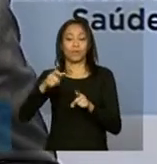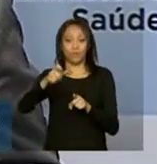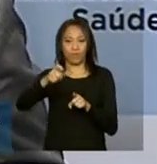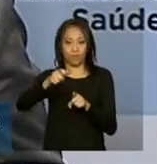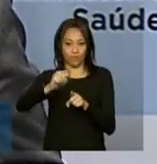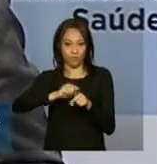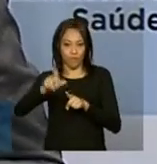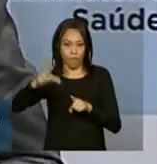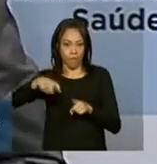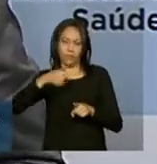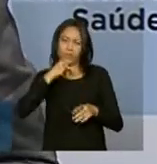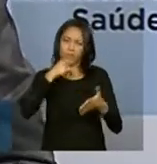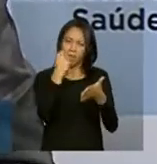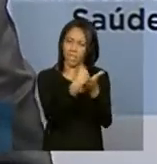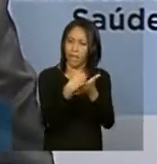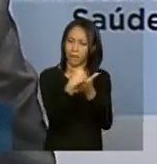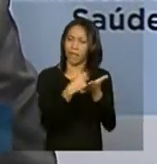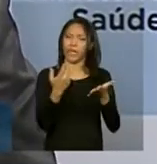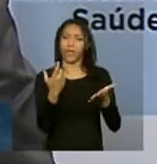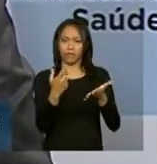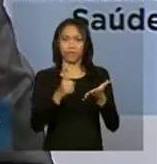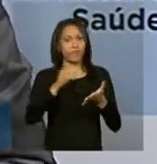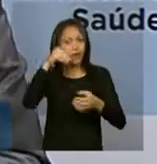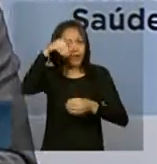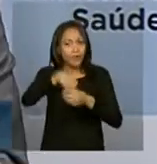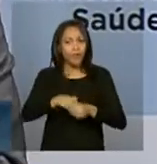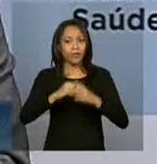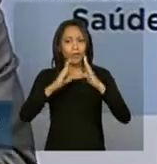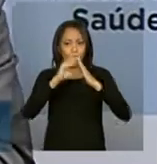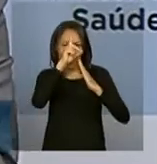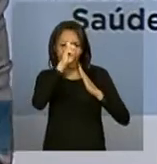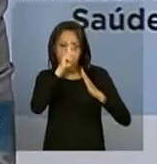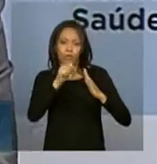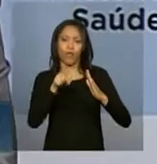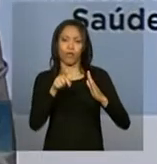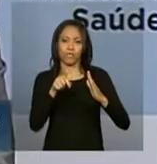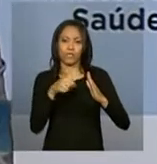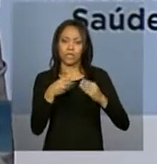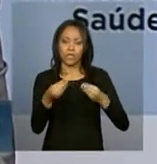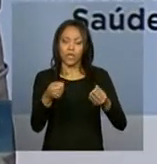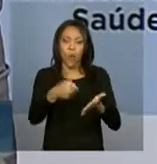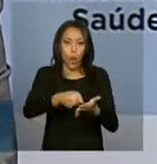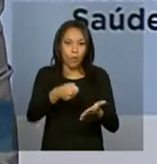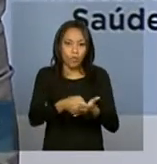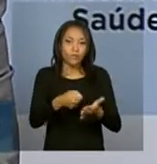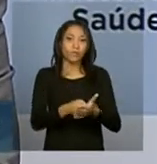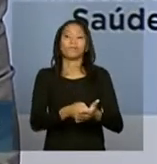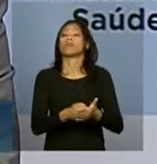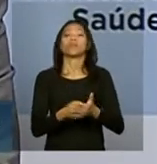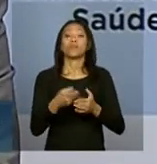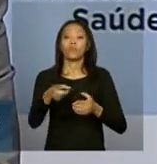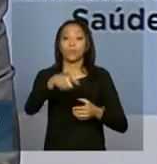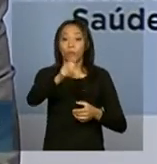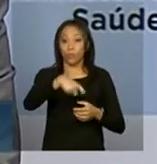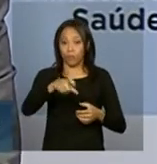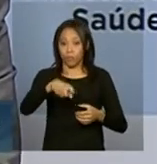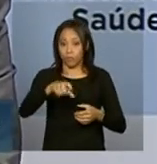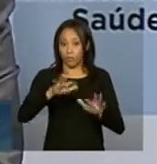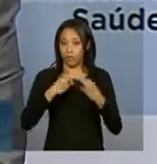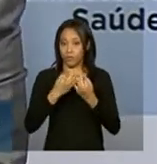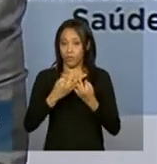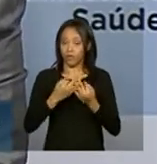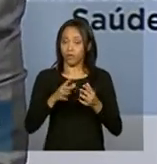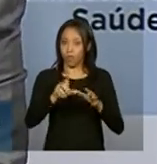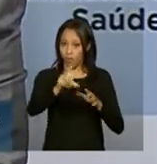procedimentos, medicamentos, o que ocorria dentro do hospital, poderíamos fazer uma cobrança de exigência de que o plano de saúde desse cobertura